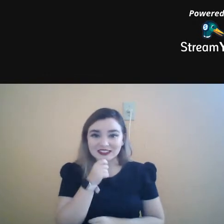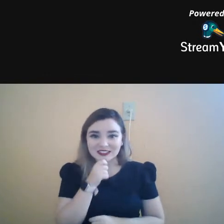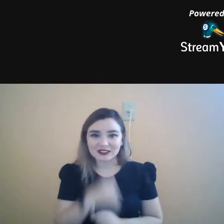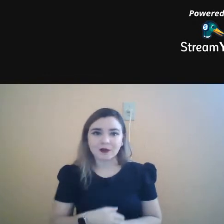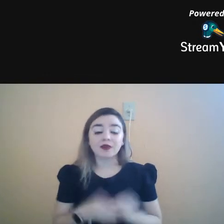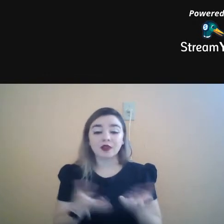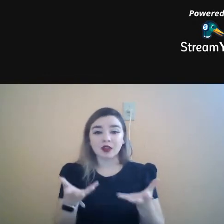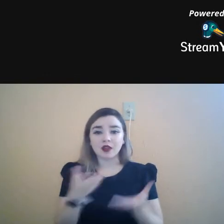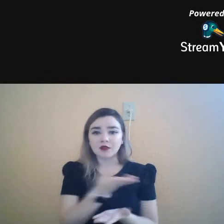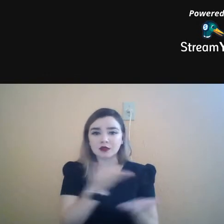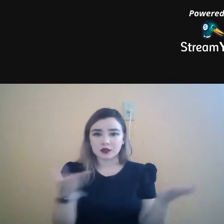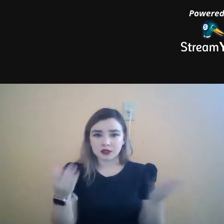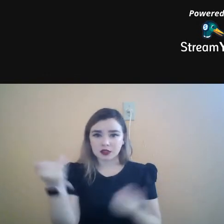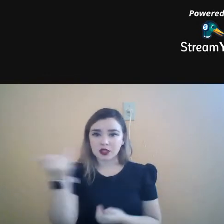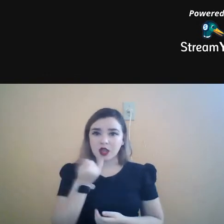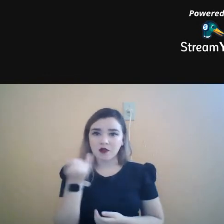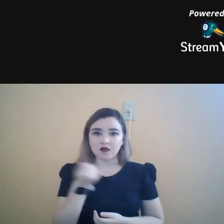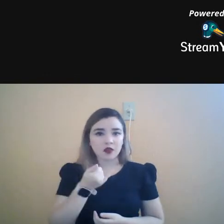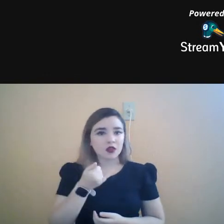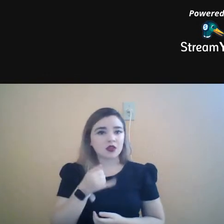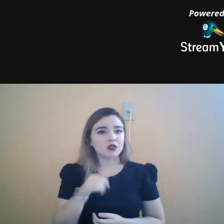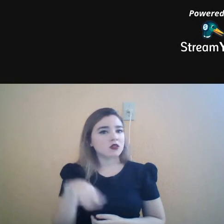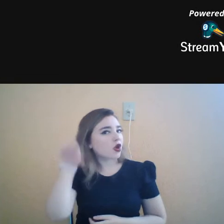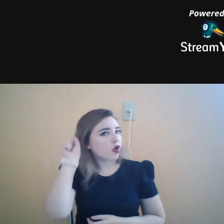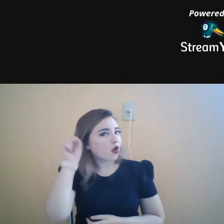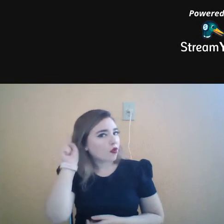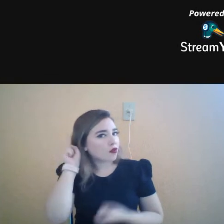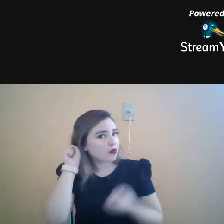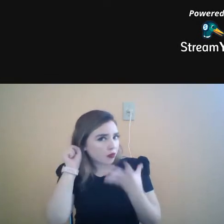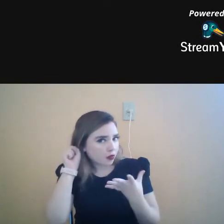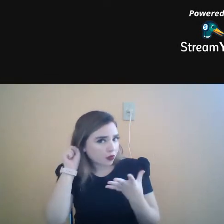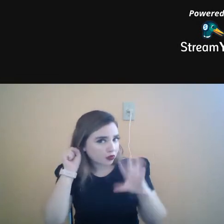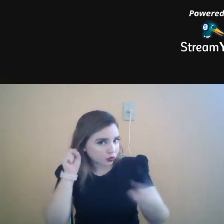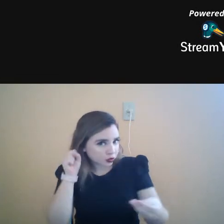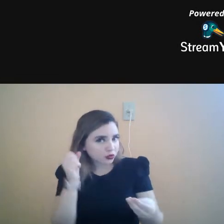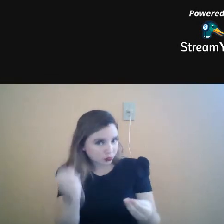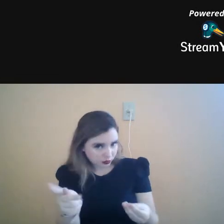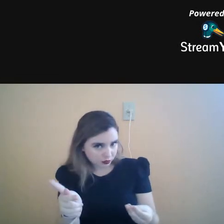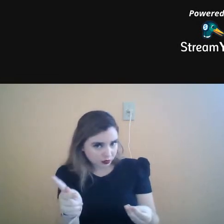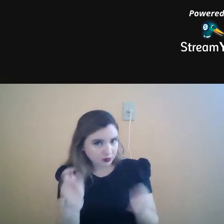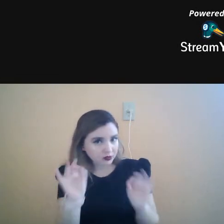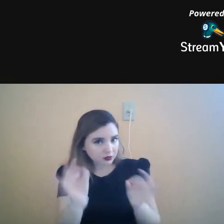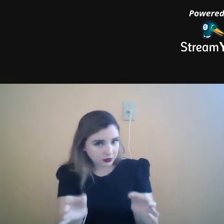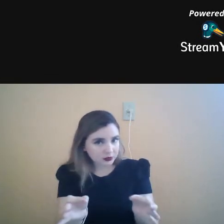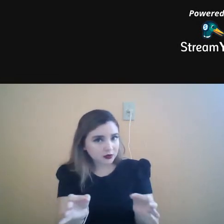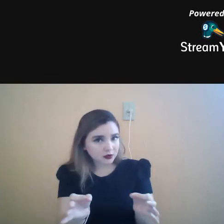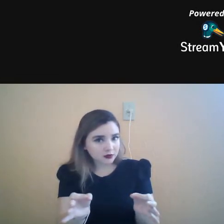me digam se o som tá bom, se tá tudo ok. Tá tudo certinho aí?